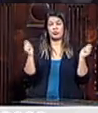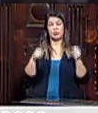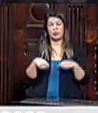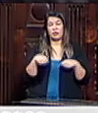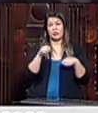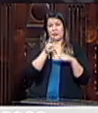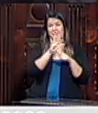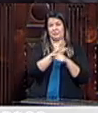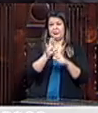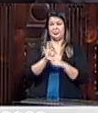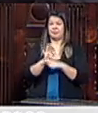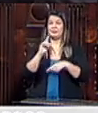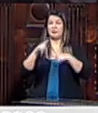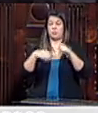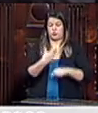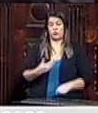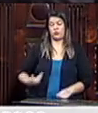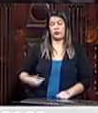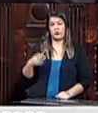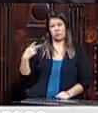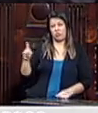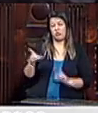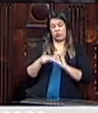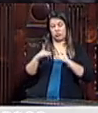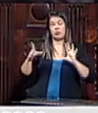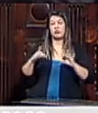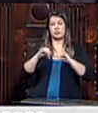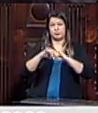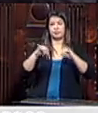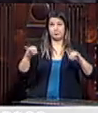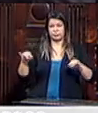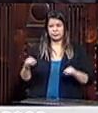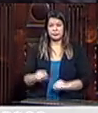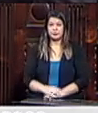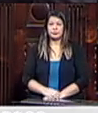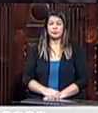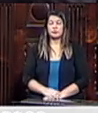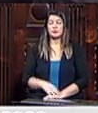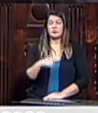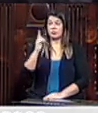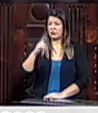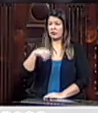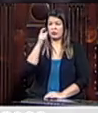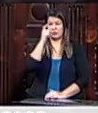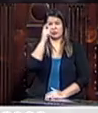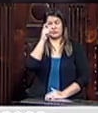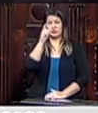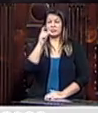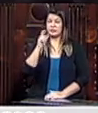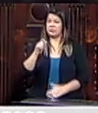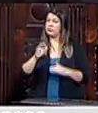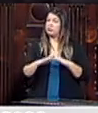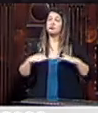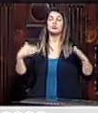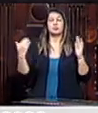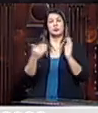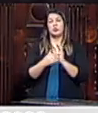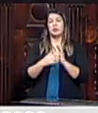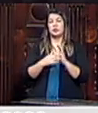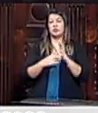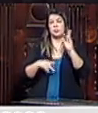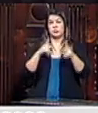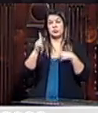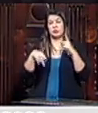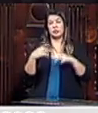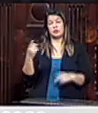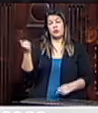depois fosse sancionado pelo governador. É de total interesse de toda a população reativar